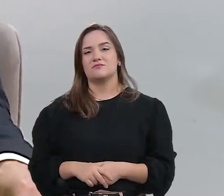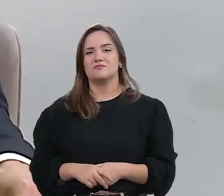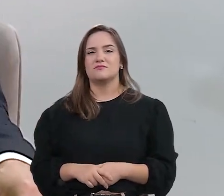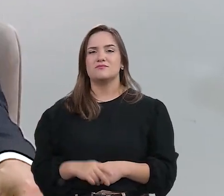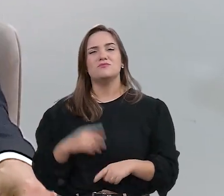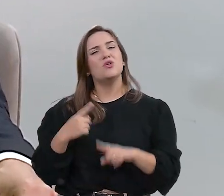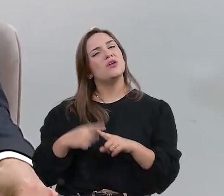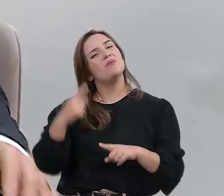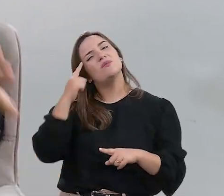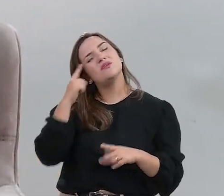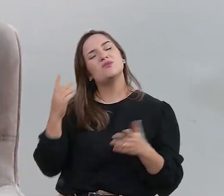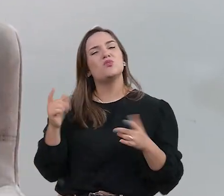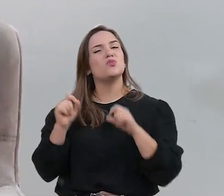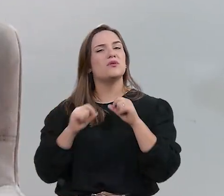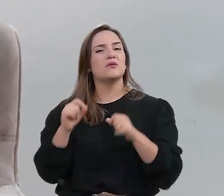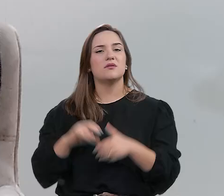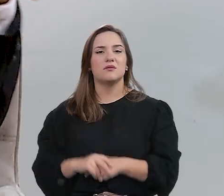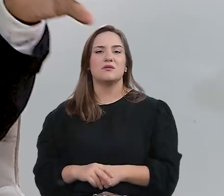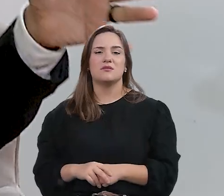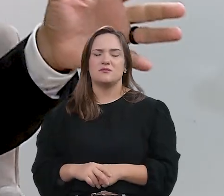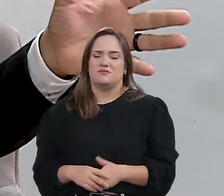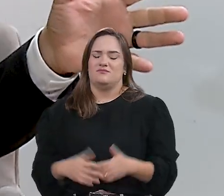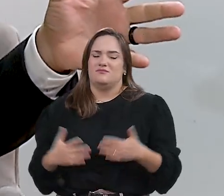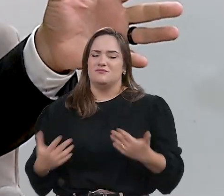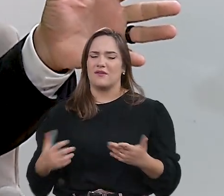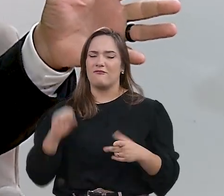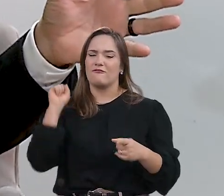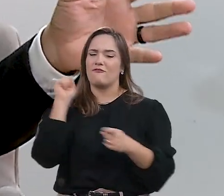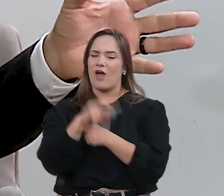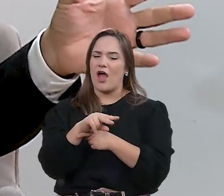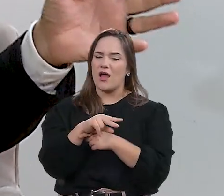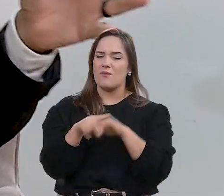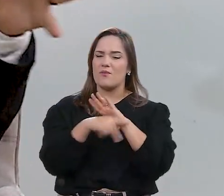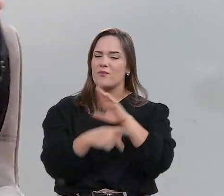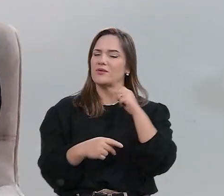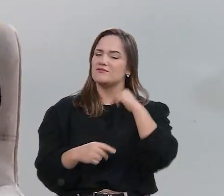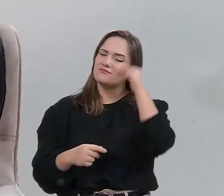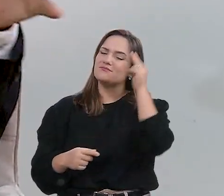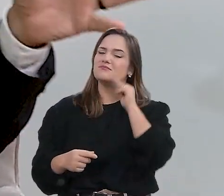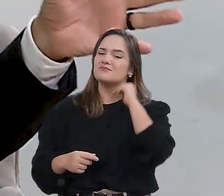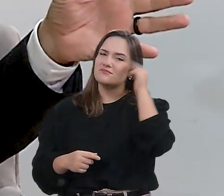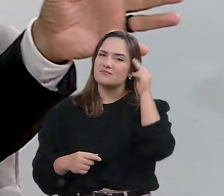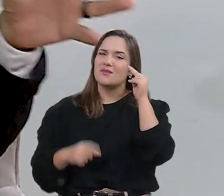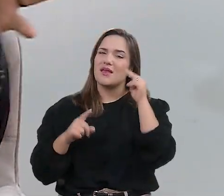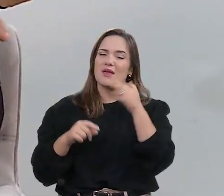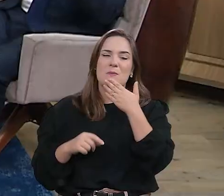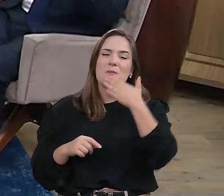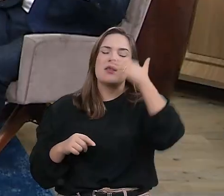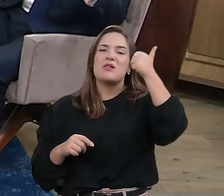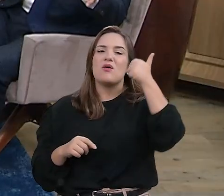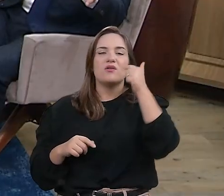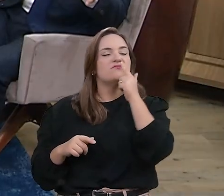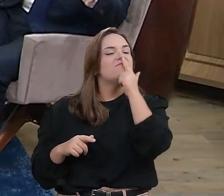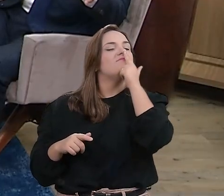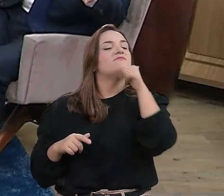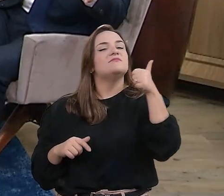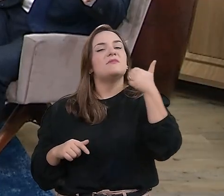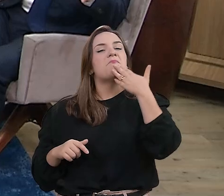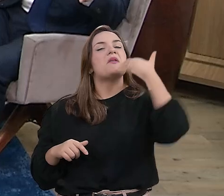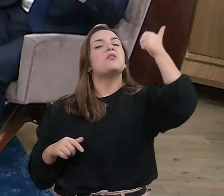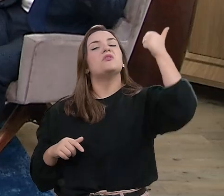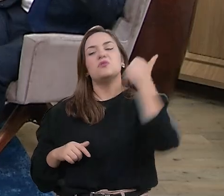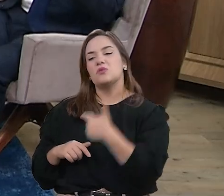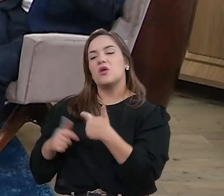um pensamento de que reservar cotas para negros seria um privilégio, seria privilegiar,